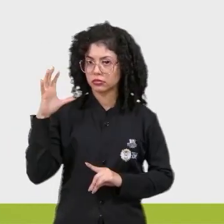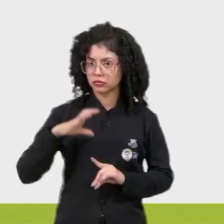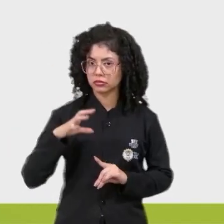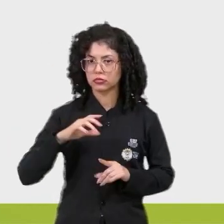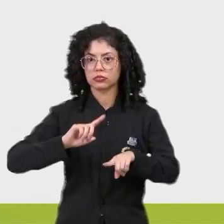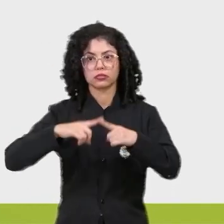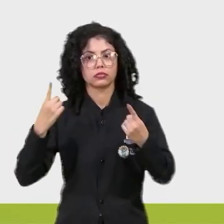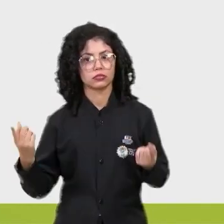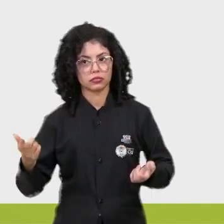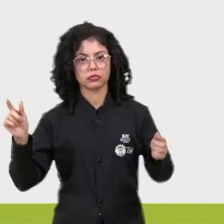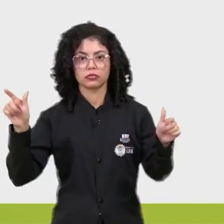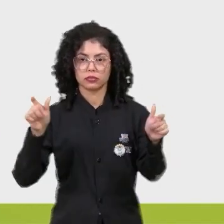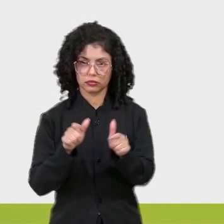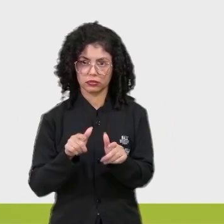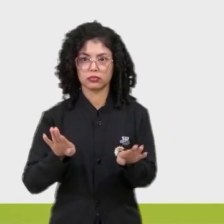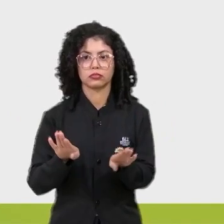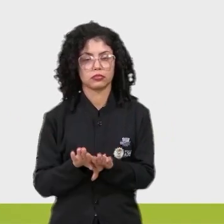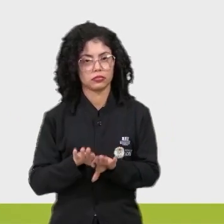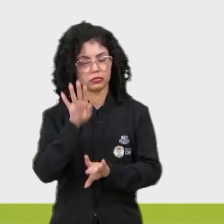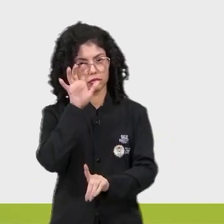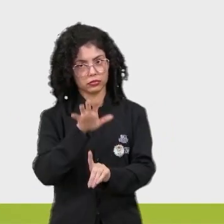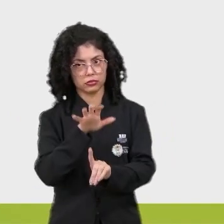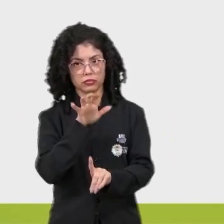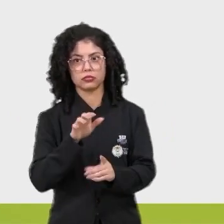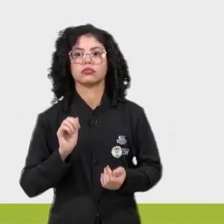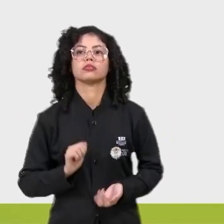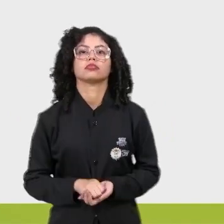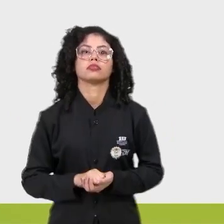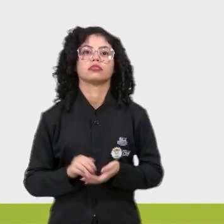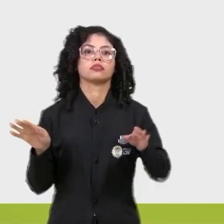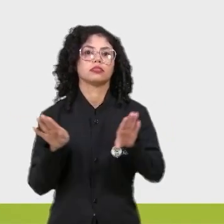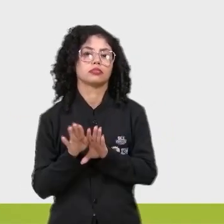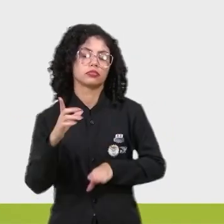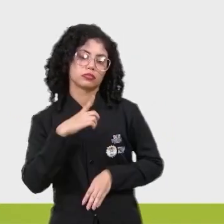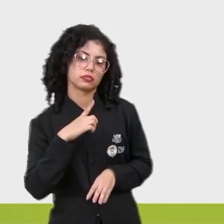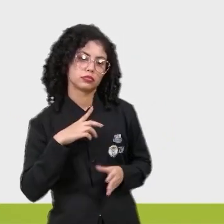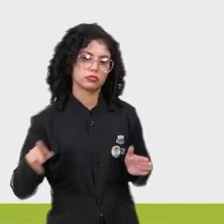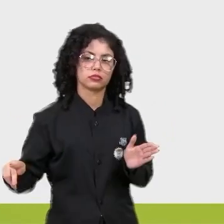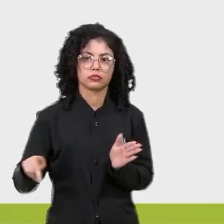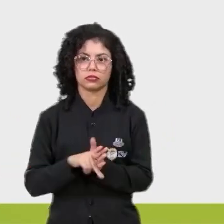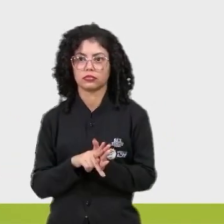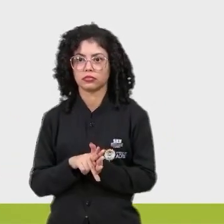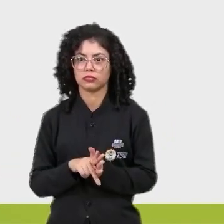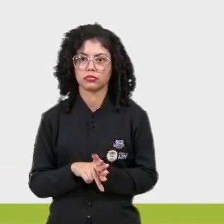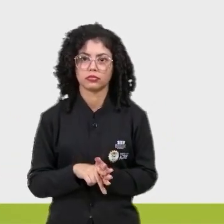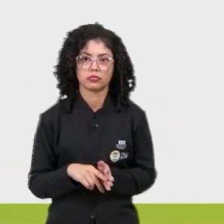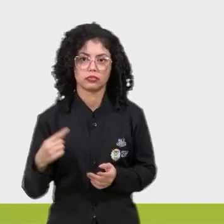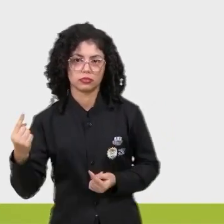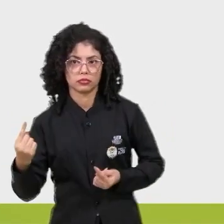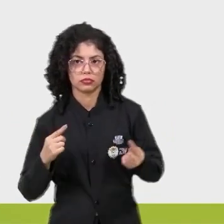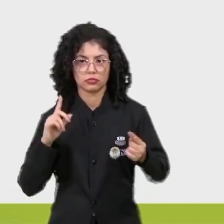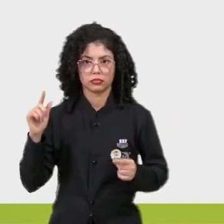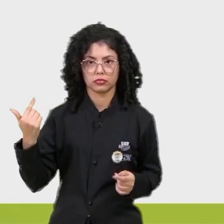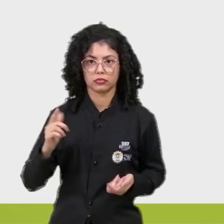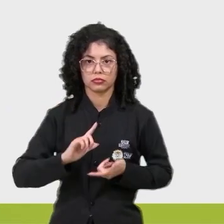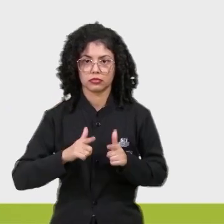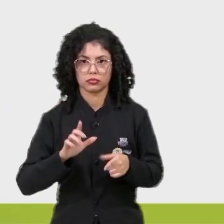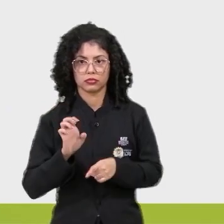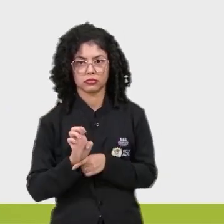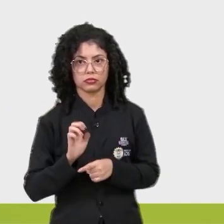influencia, mas o pequeno centro, ele influencia e também tem aí a sua dependência uma da outra. Letra